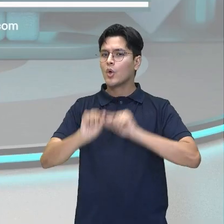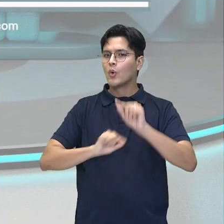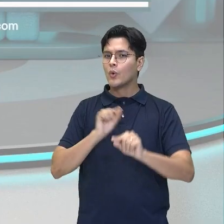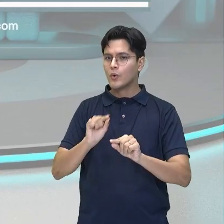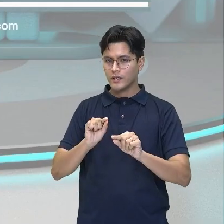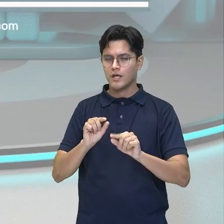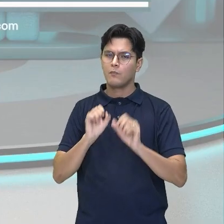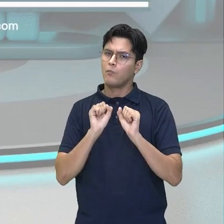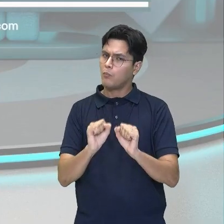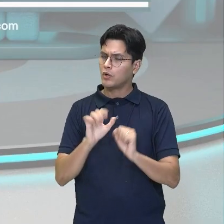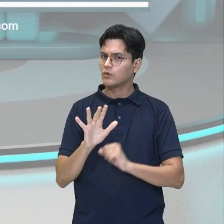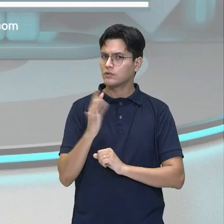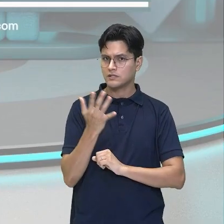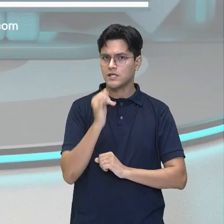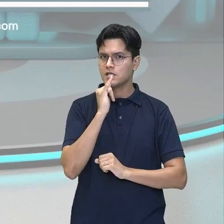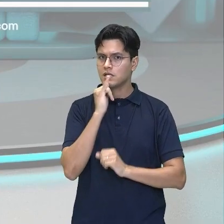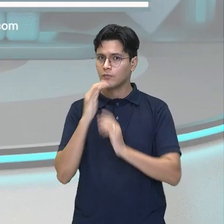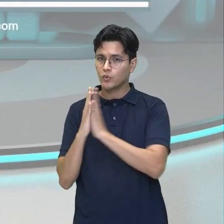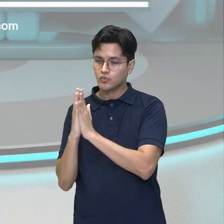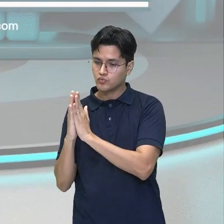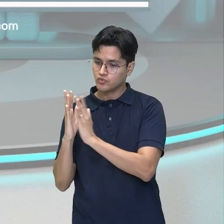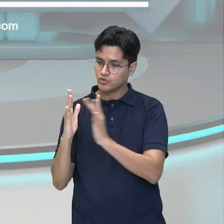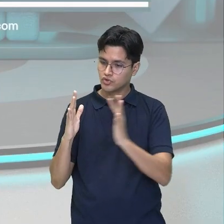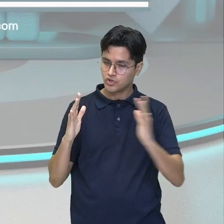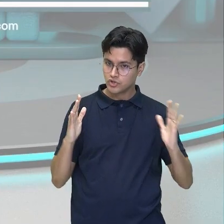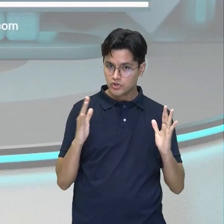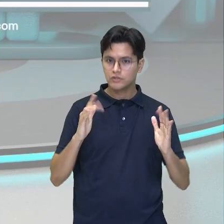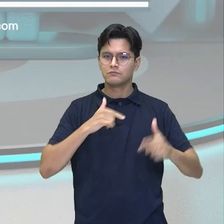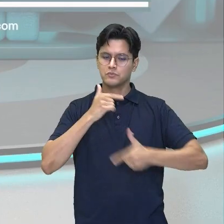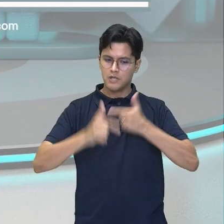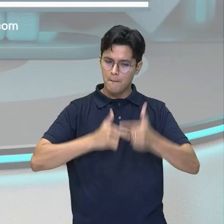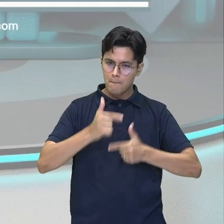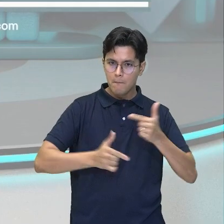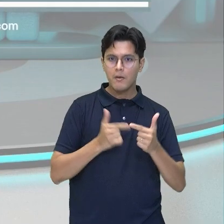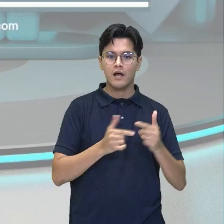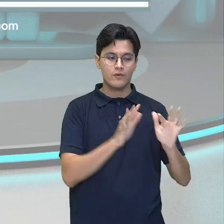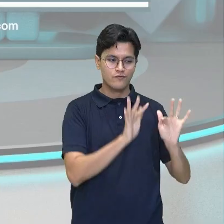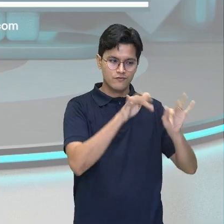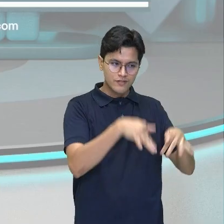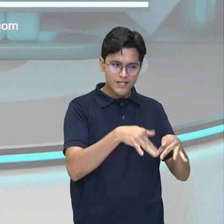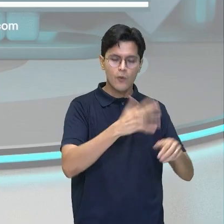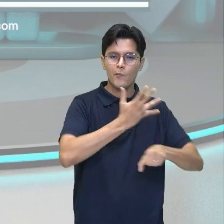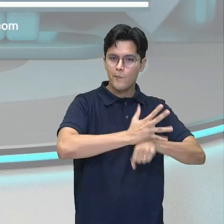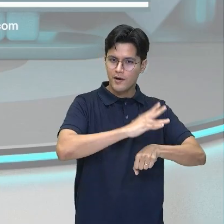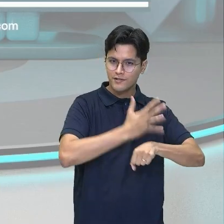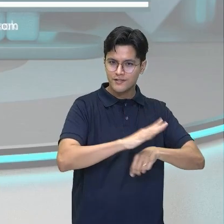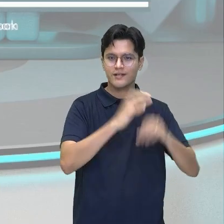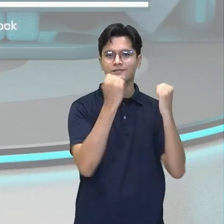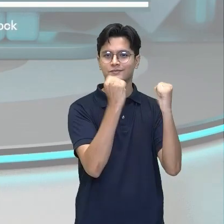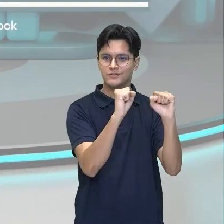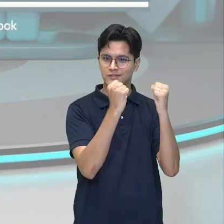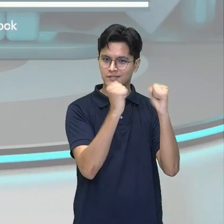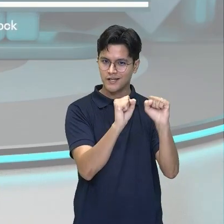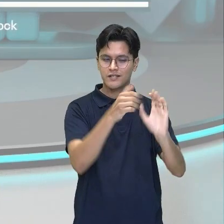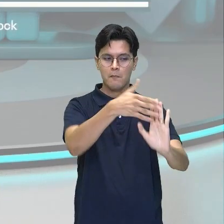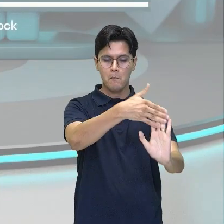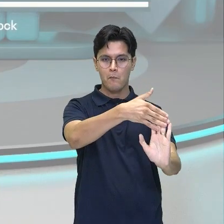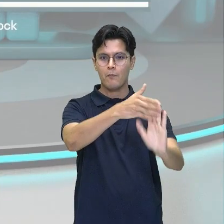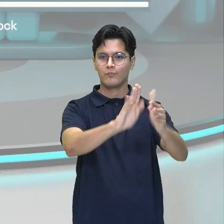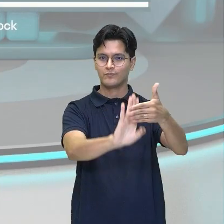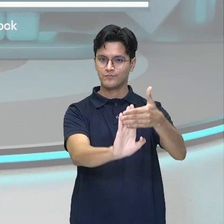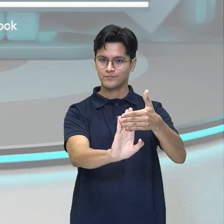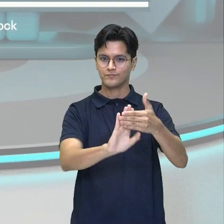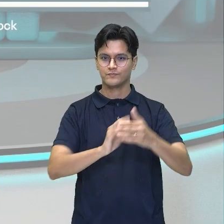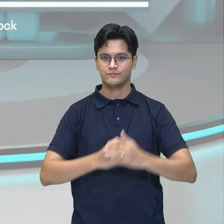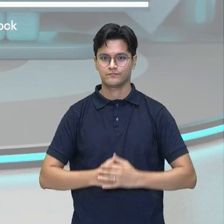né? Então, é uma ginástica muito importante para a manutenção da saúde do trabalhador, ok? Dando continuidade, nós vamos falar